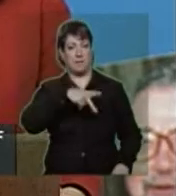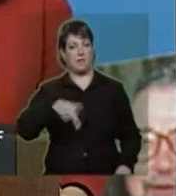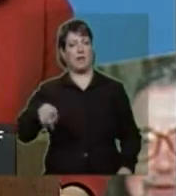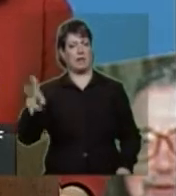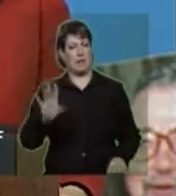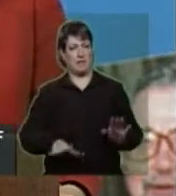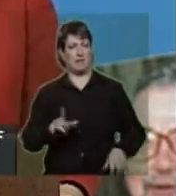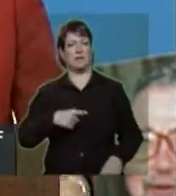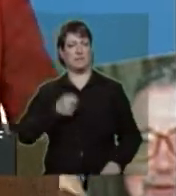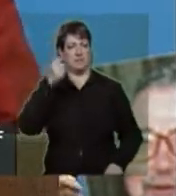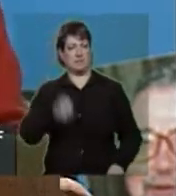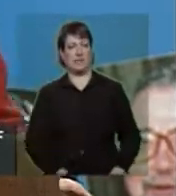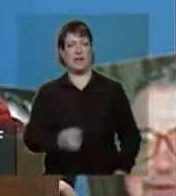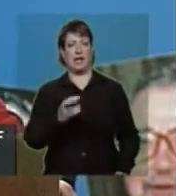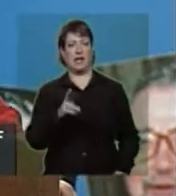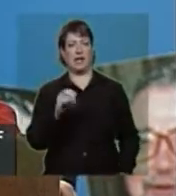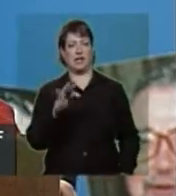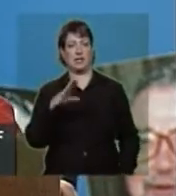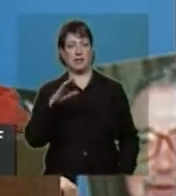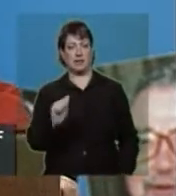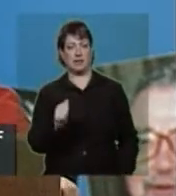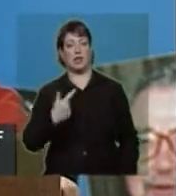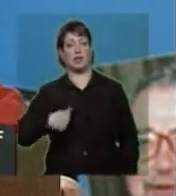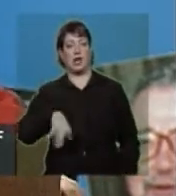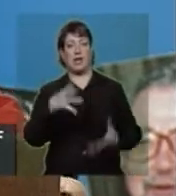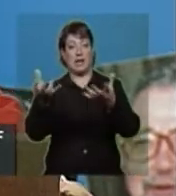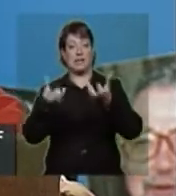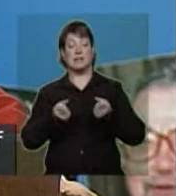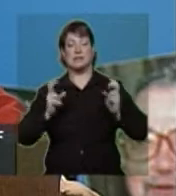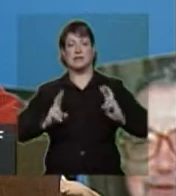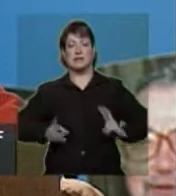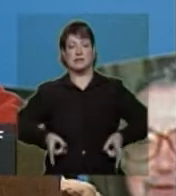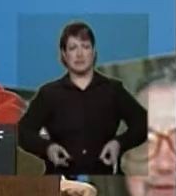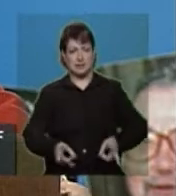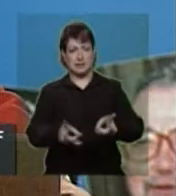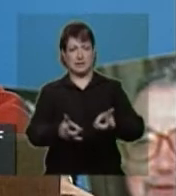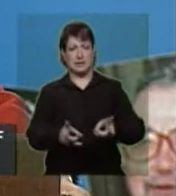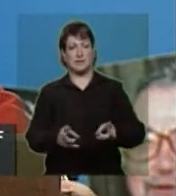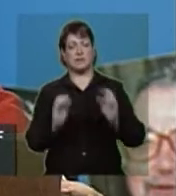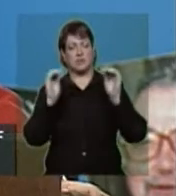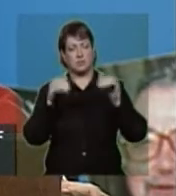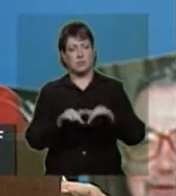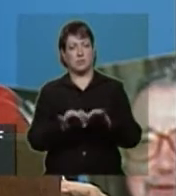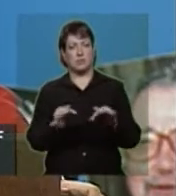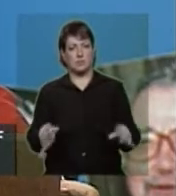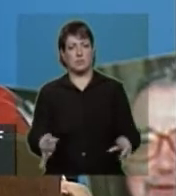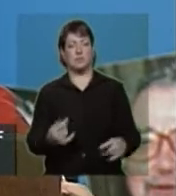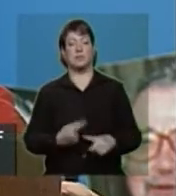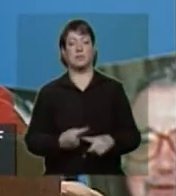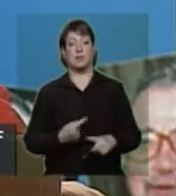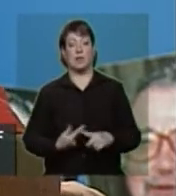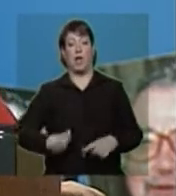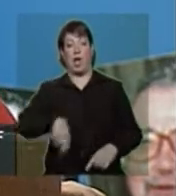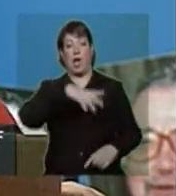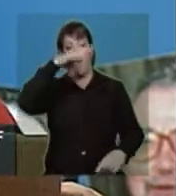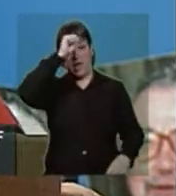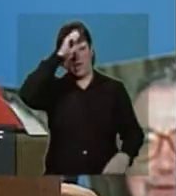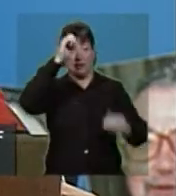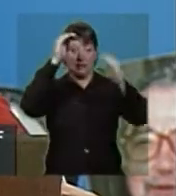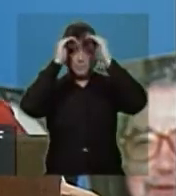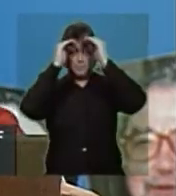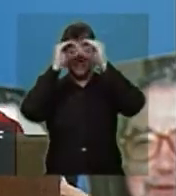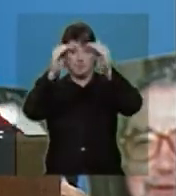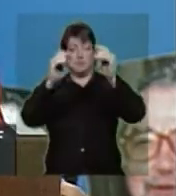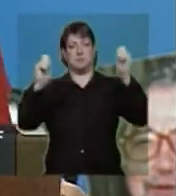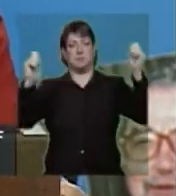crítica, que nós recebemos sempre com uma certa humildade, porque aprendemos a respeitar